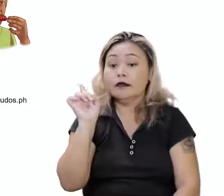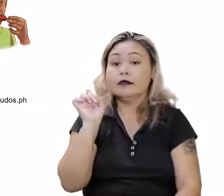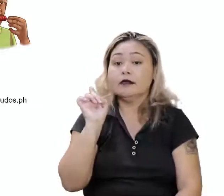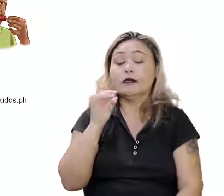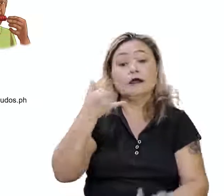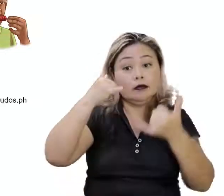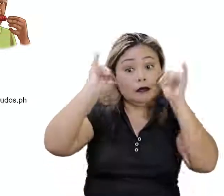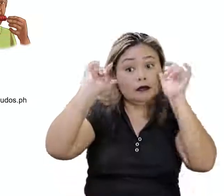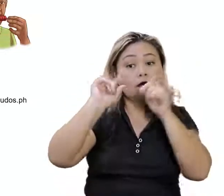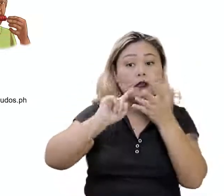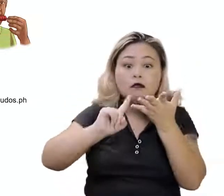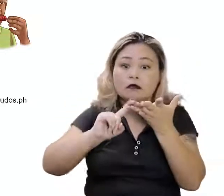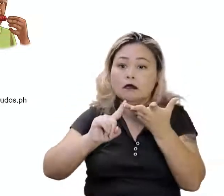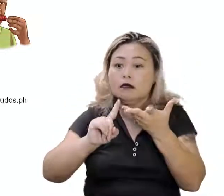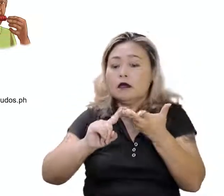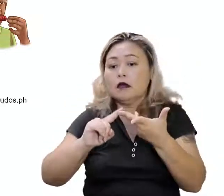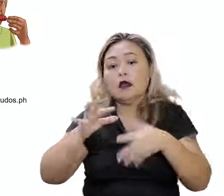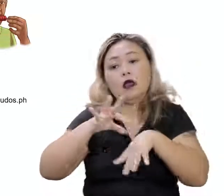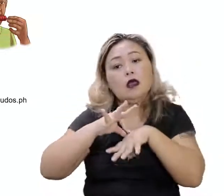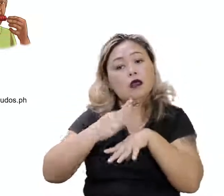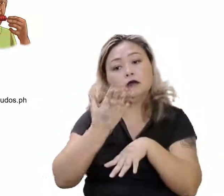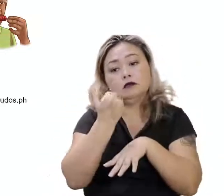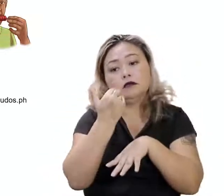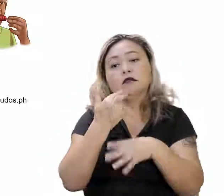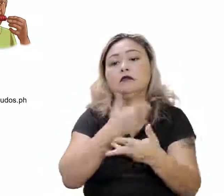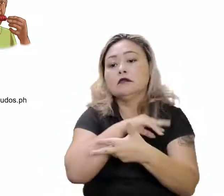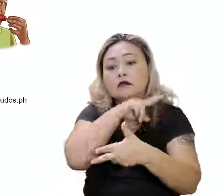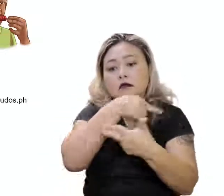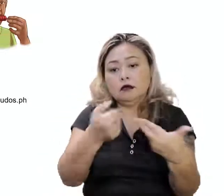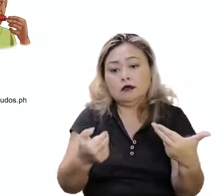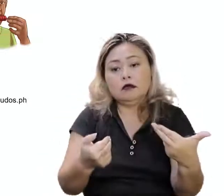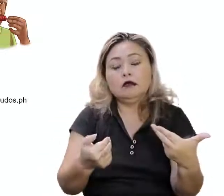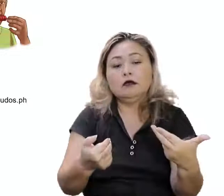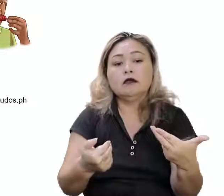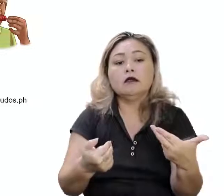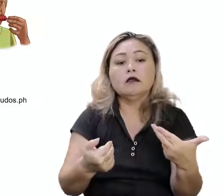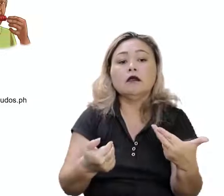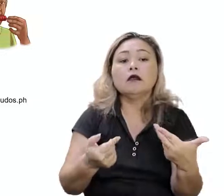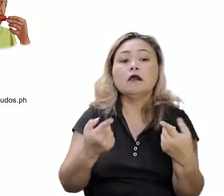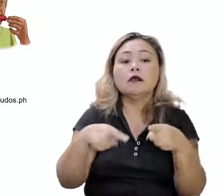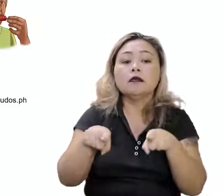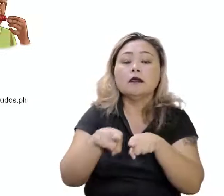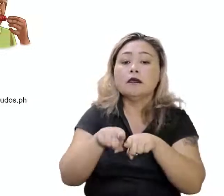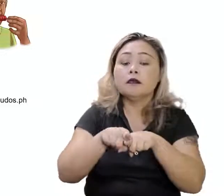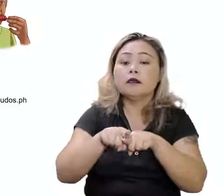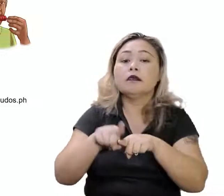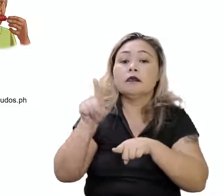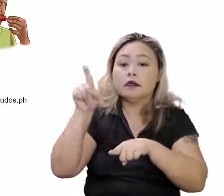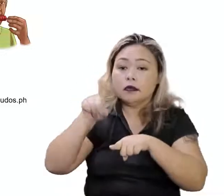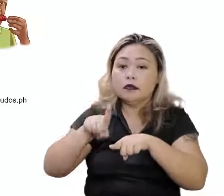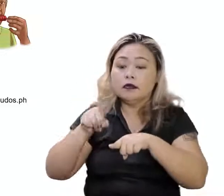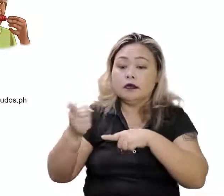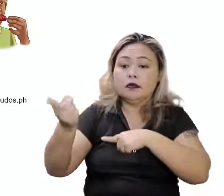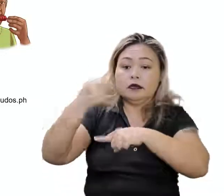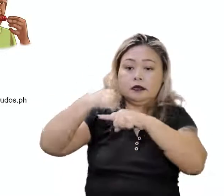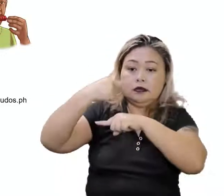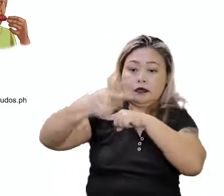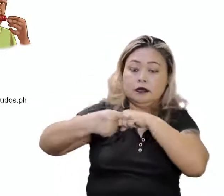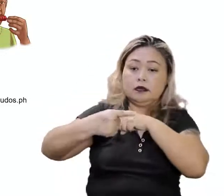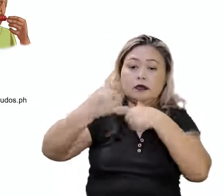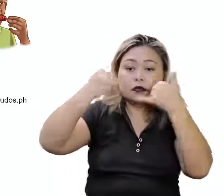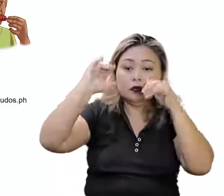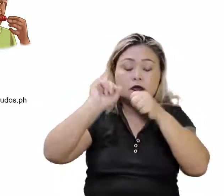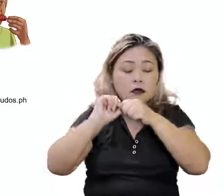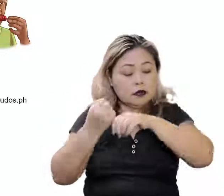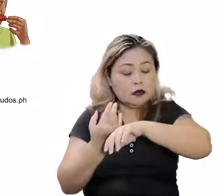certeza. Mas a gente tem uma variedade de animais aí. Quando vivo, né? E se alimenta de capim. Esse se alimenta de capim, ou seja,